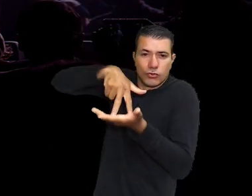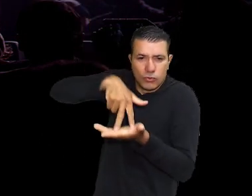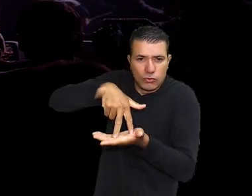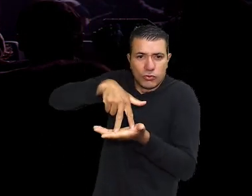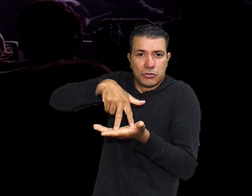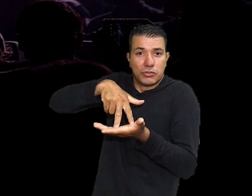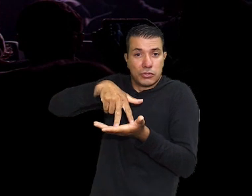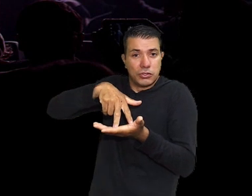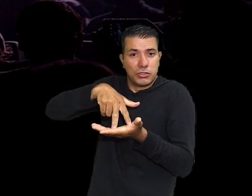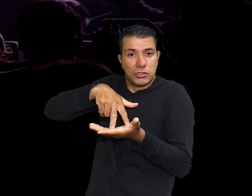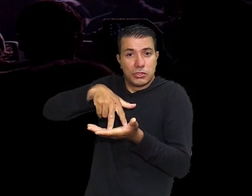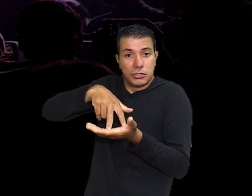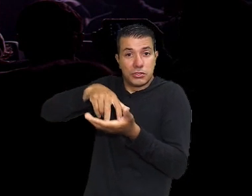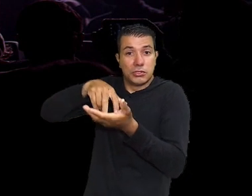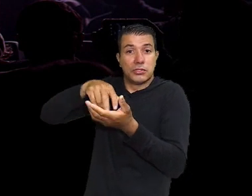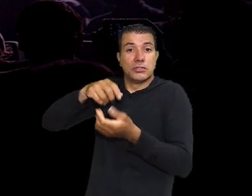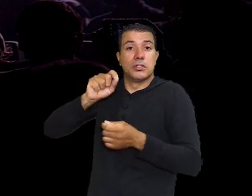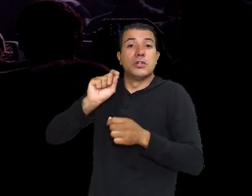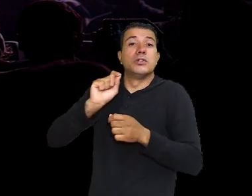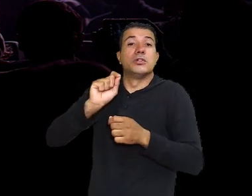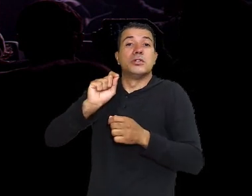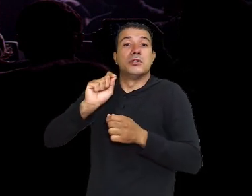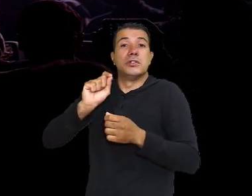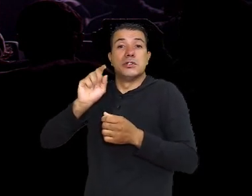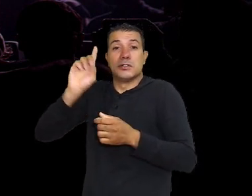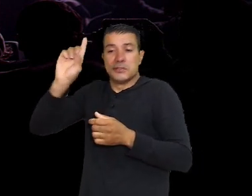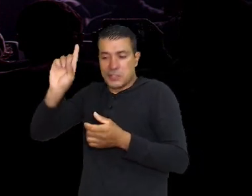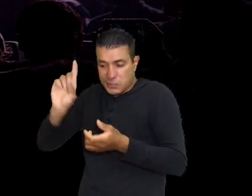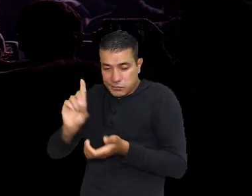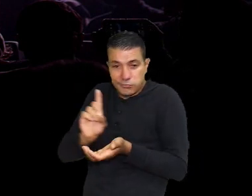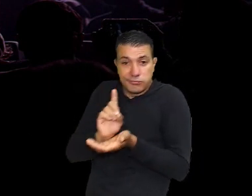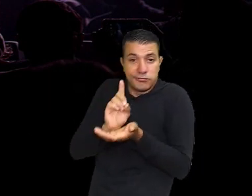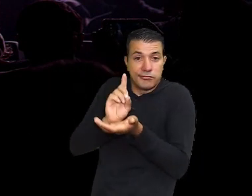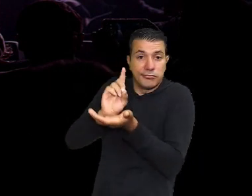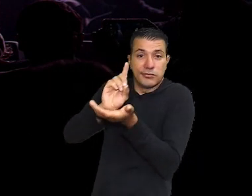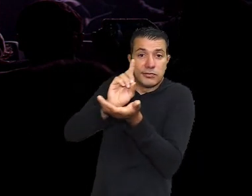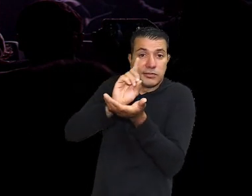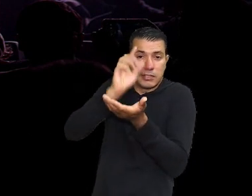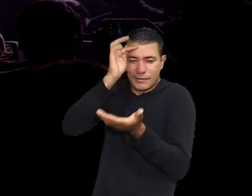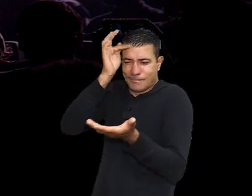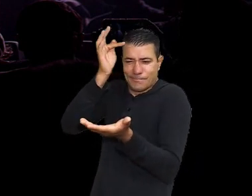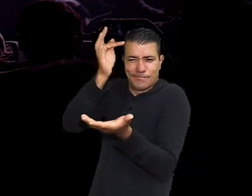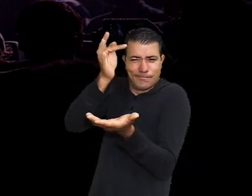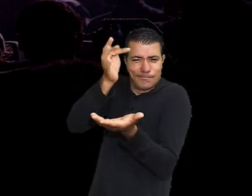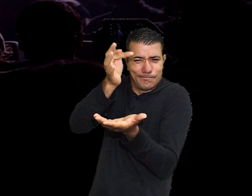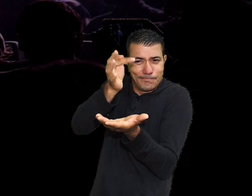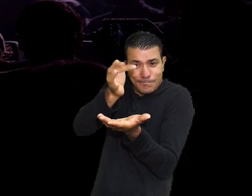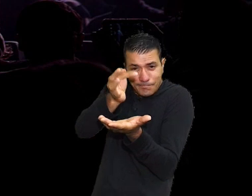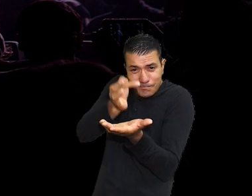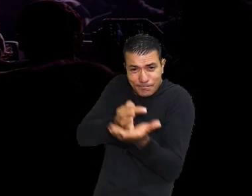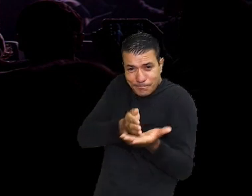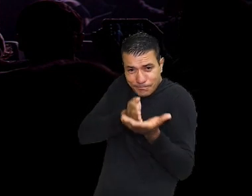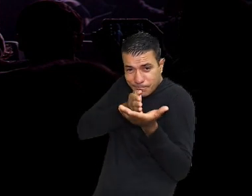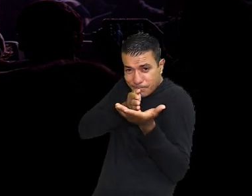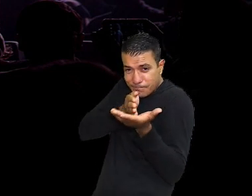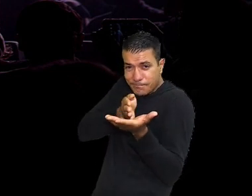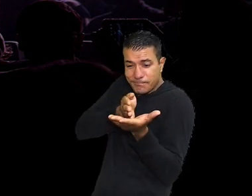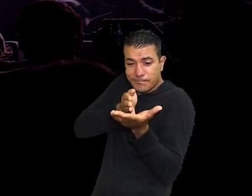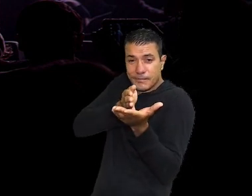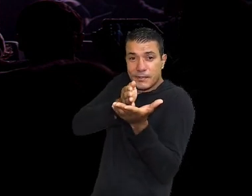Fortalecerei, te sustentarei, com minha mão